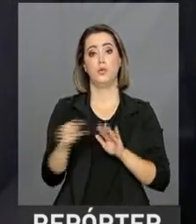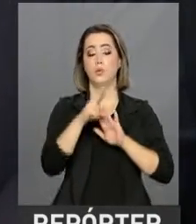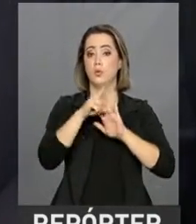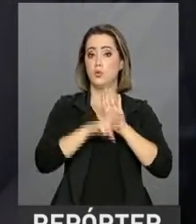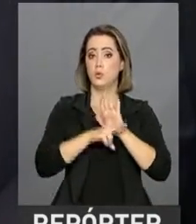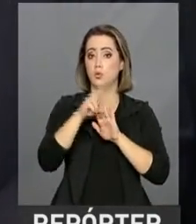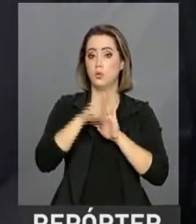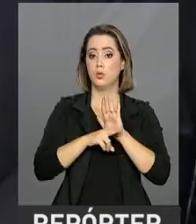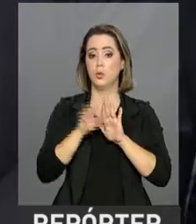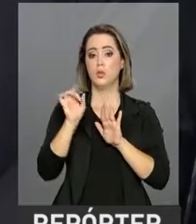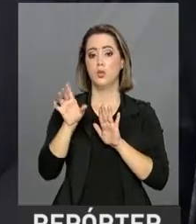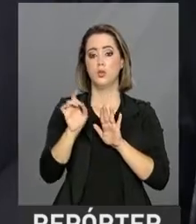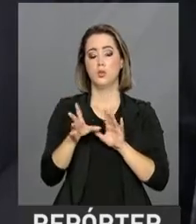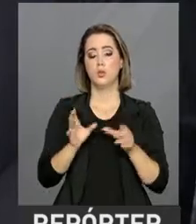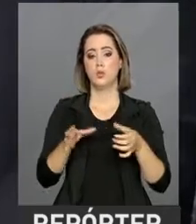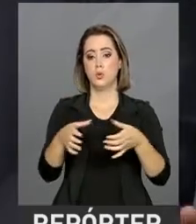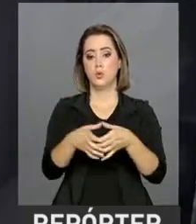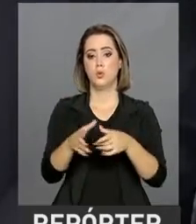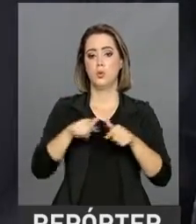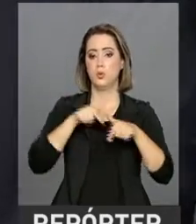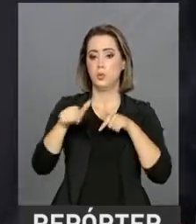apenas os servidores federais